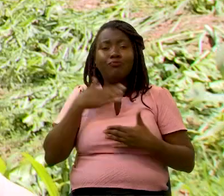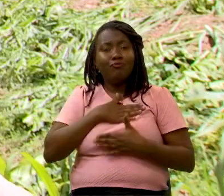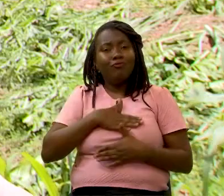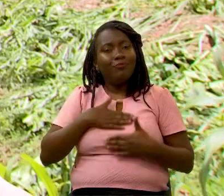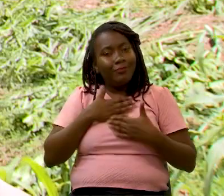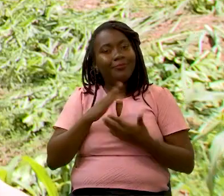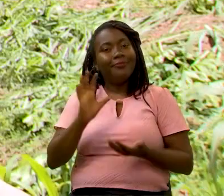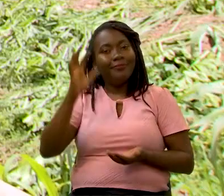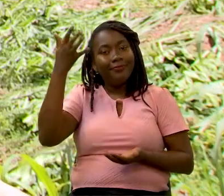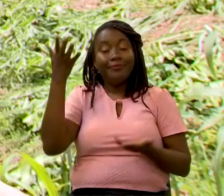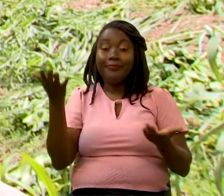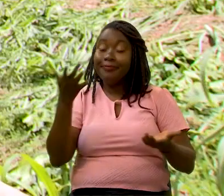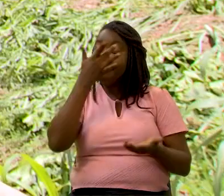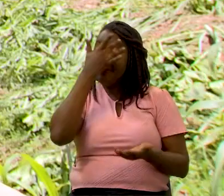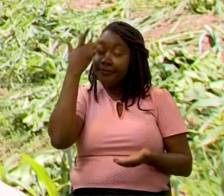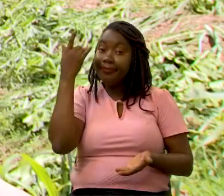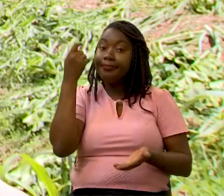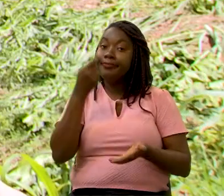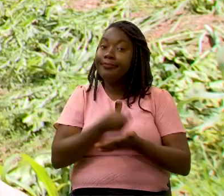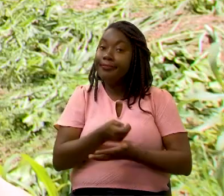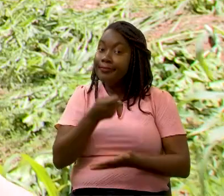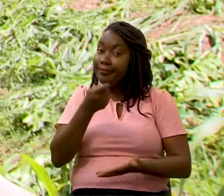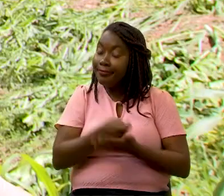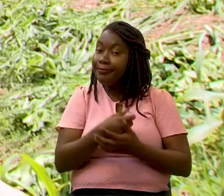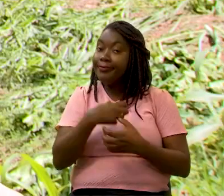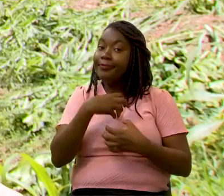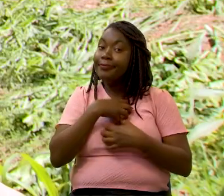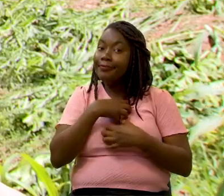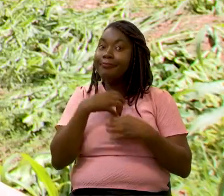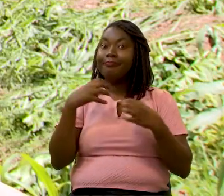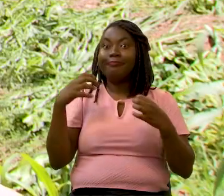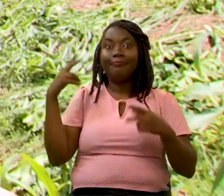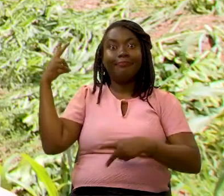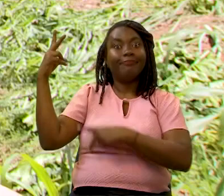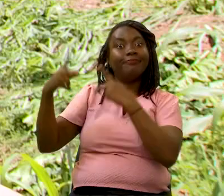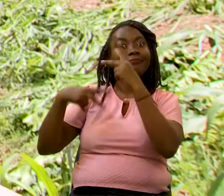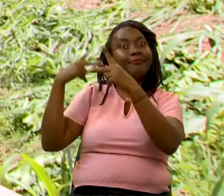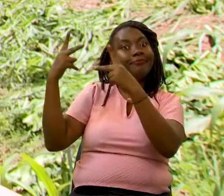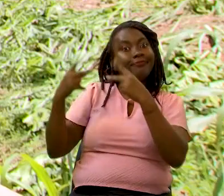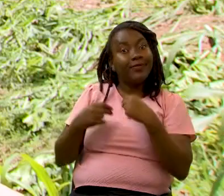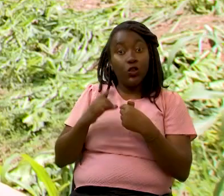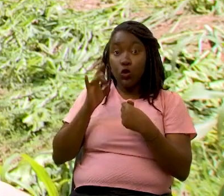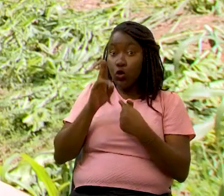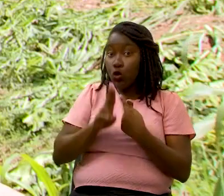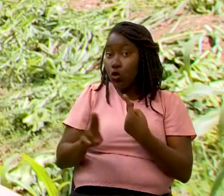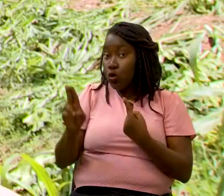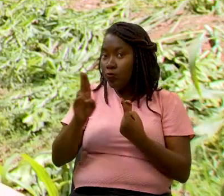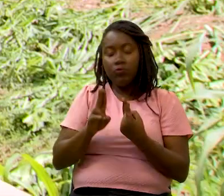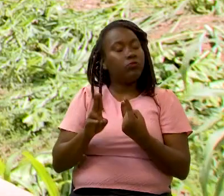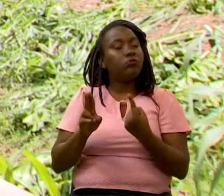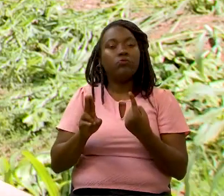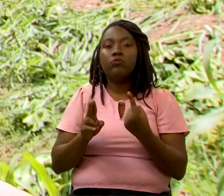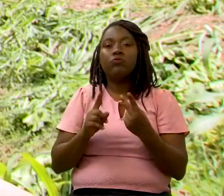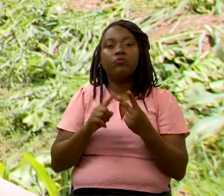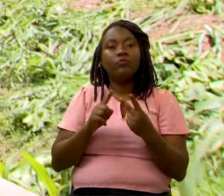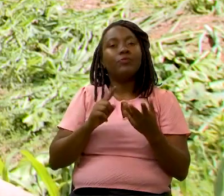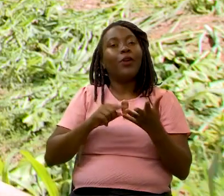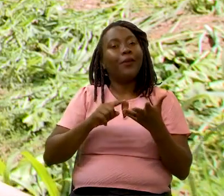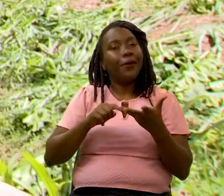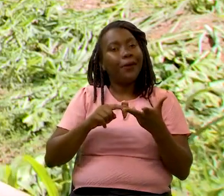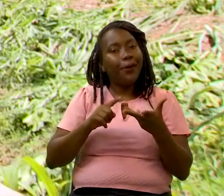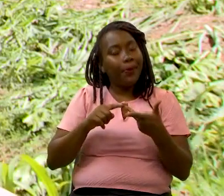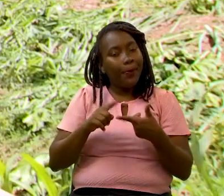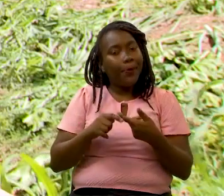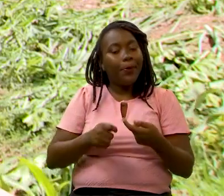e bonito para que ele possa acontecer. Então as pessoas precisam se sentir contempladas com a questão não só do uso, mas